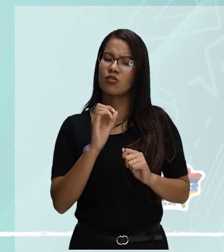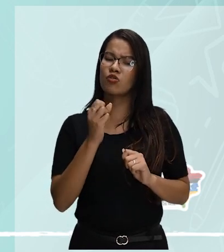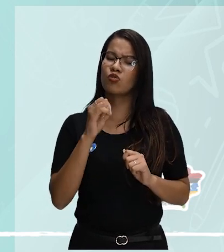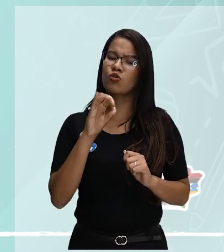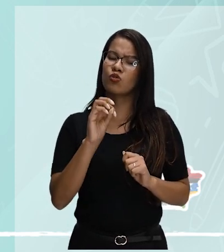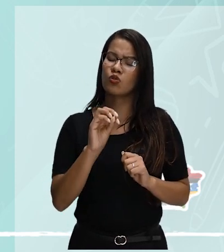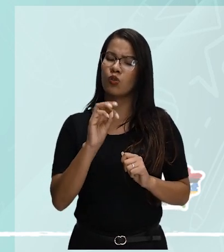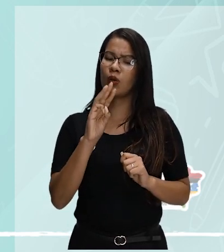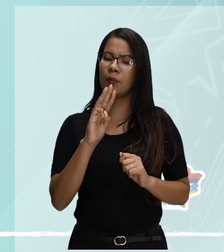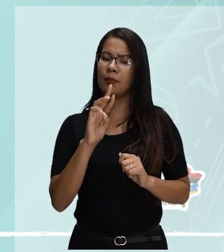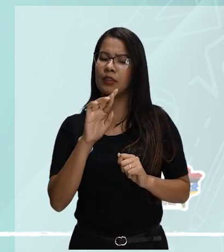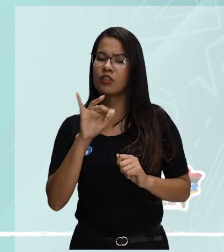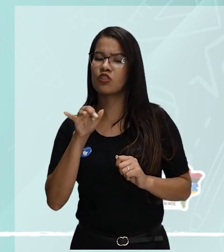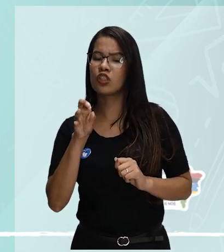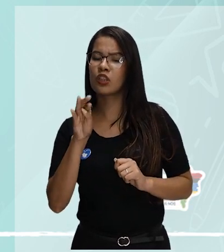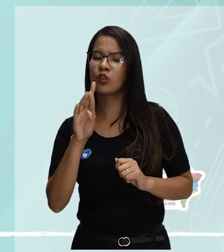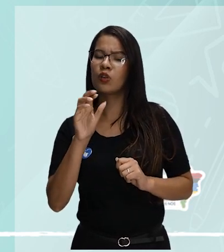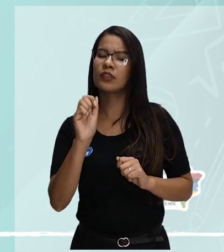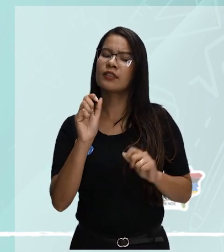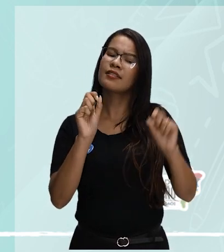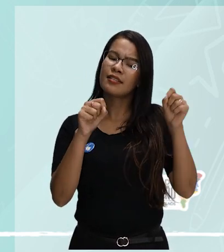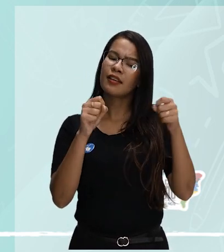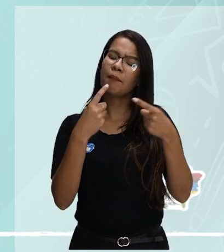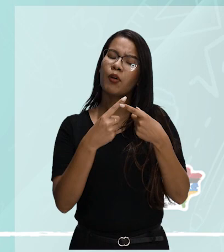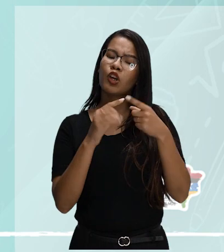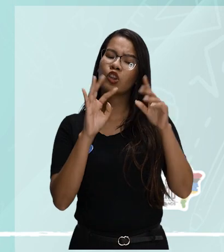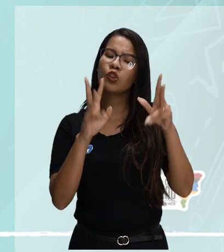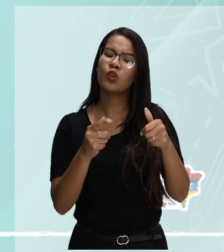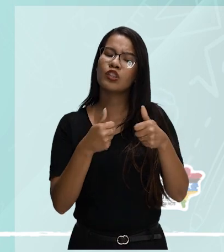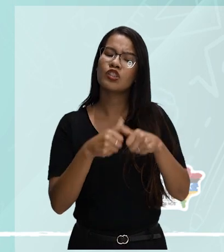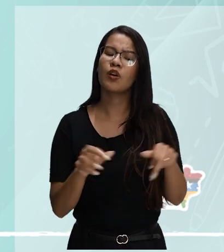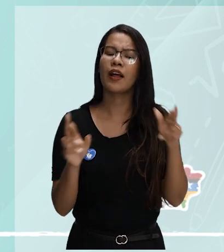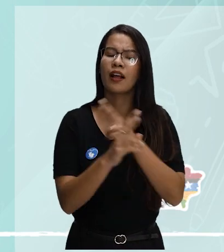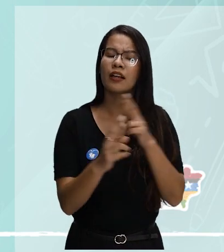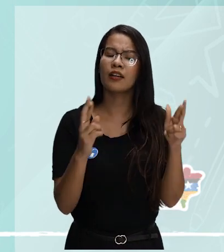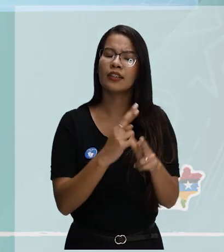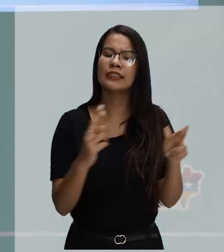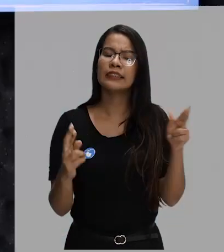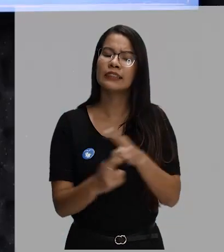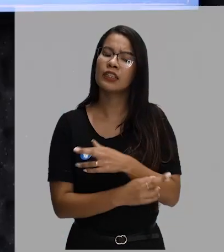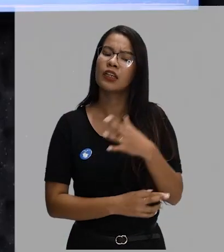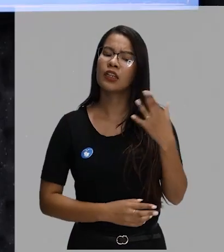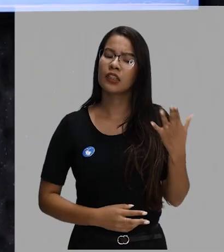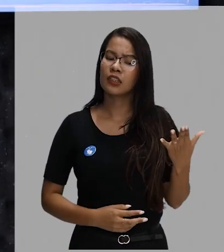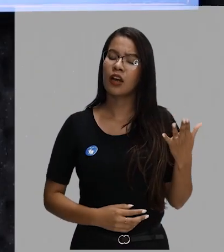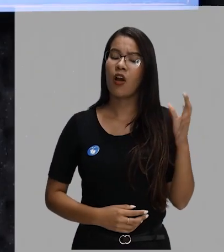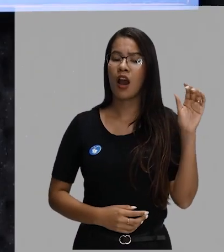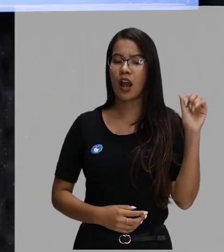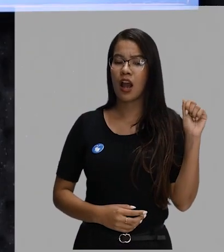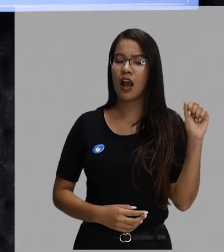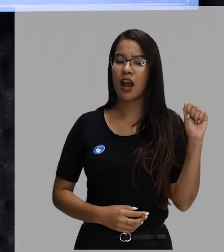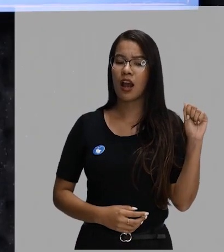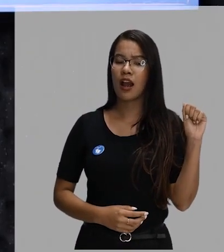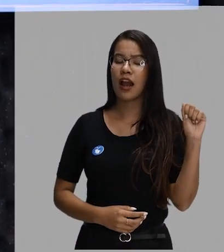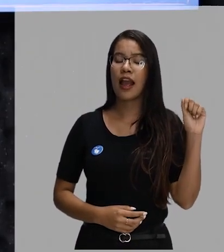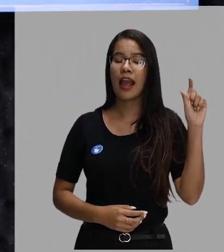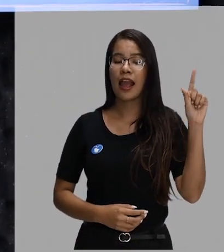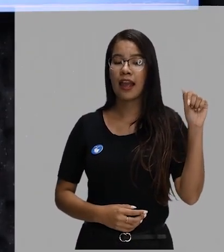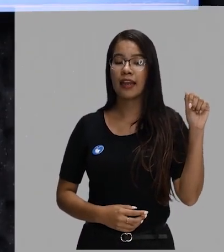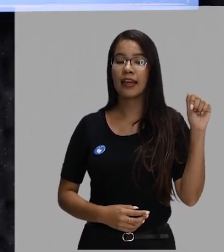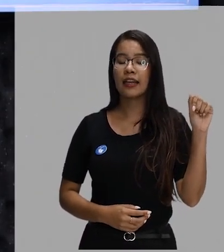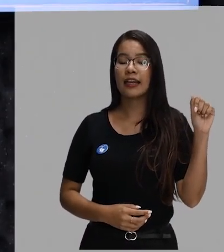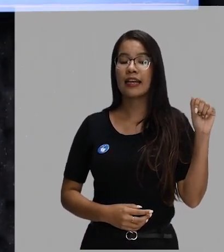Ah, é sim, porque todos os elementos aqui estão associados. Ó. Tá? Então, essa letra A é exemplo de uma